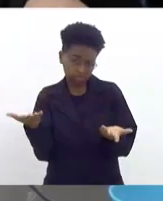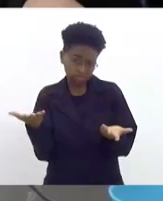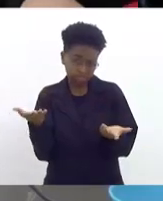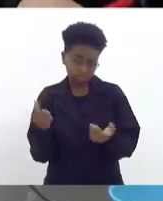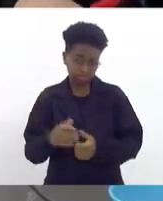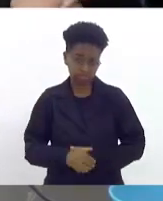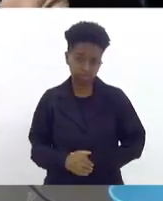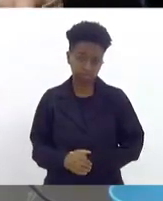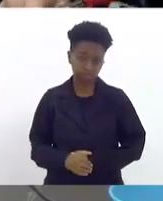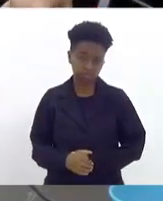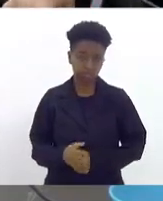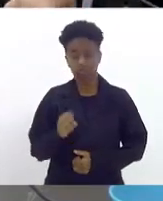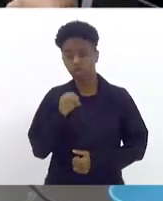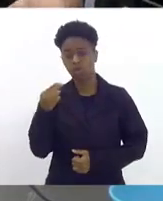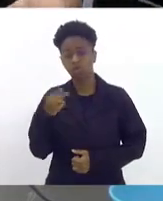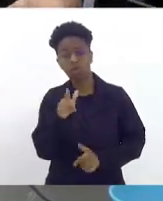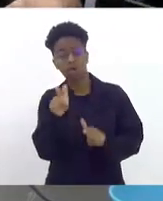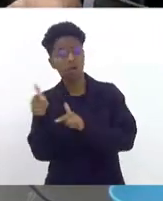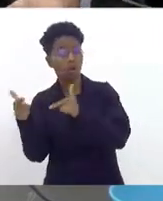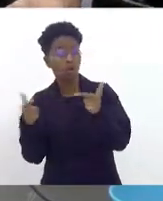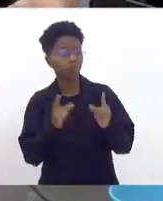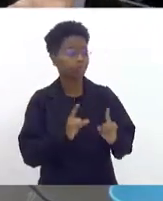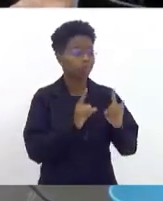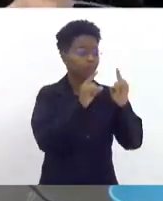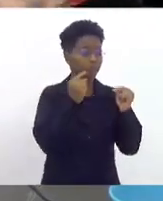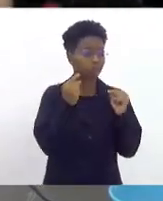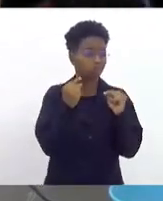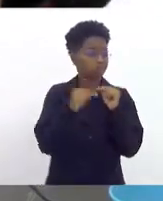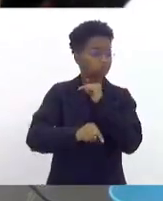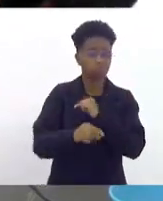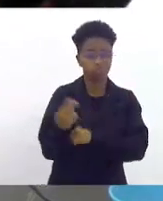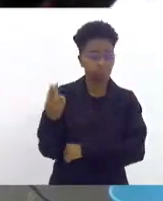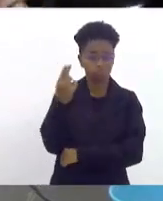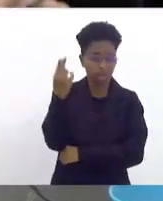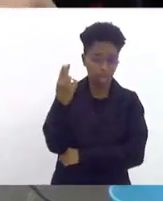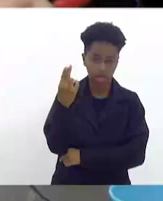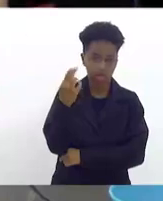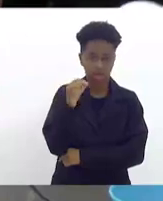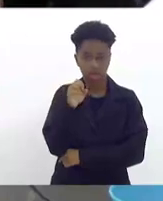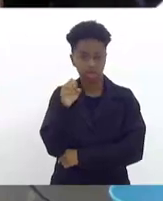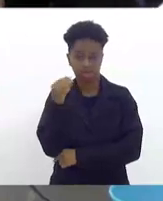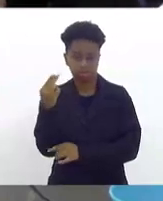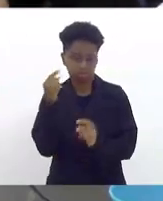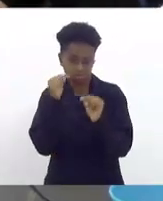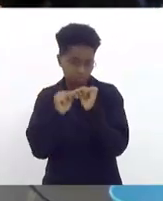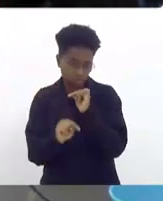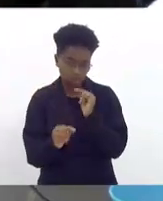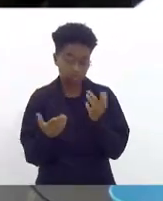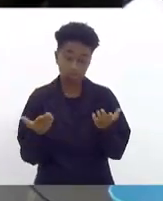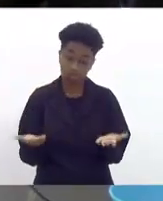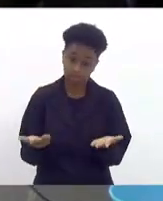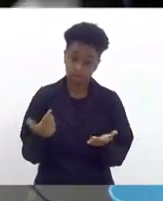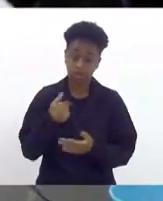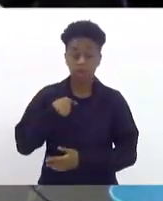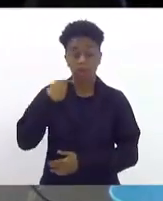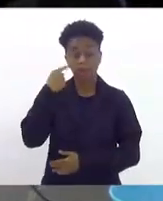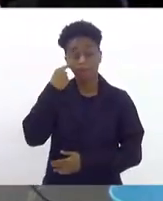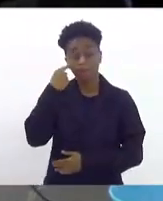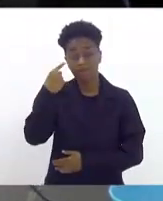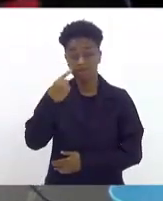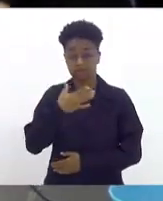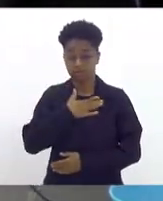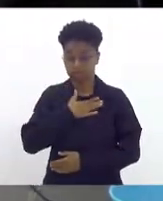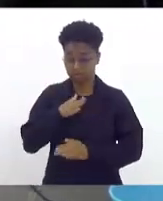um outro tipo de prédio talvez não coubesse né não fosse adequado Então eu penso que a minha